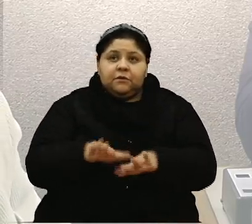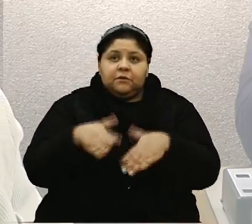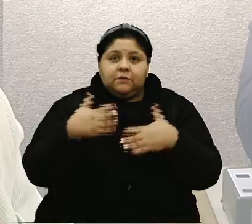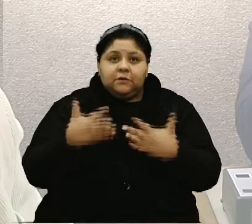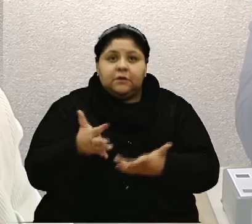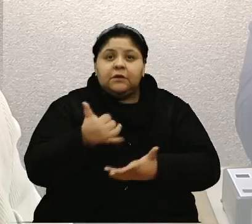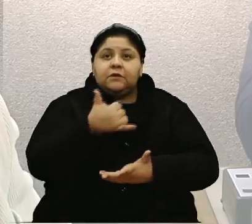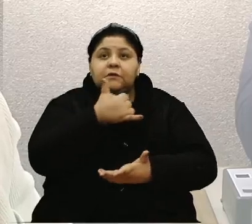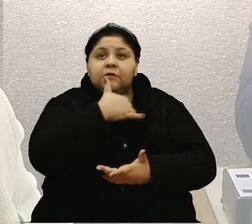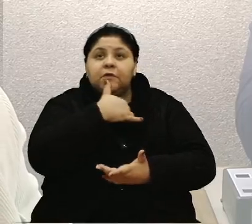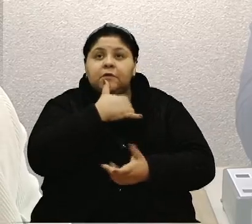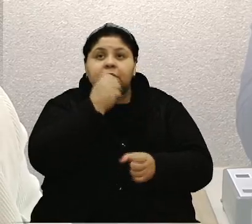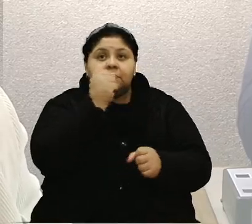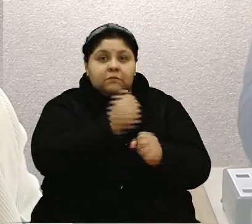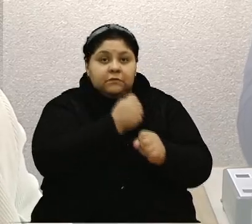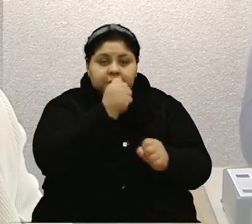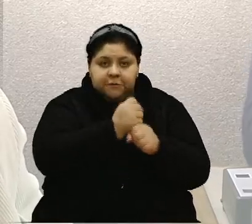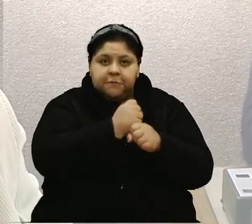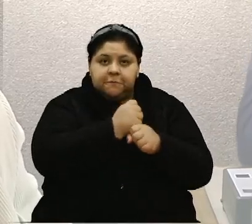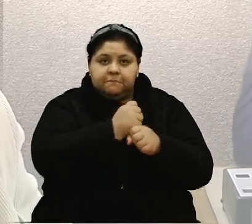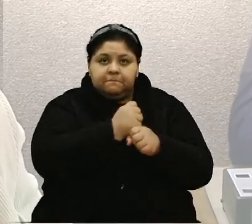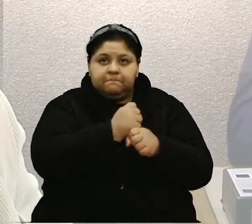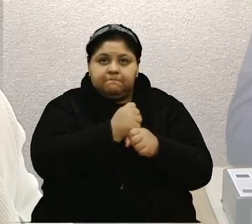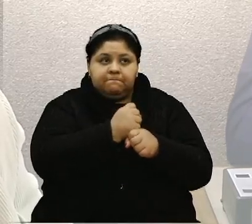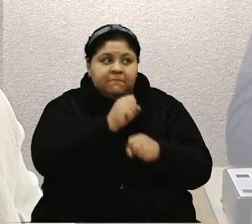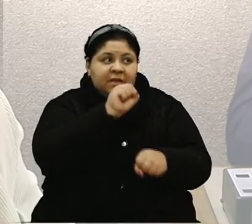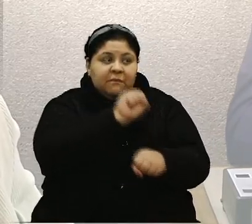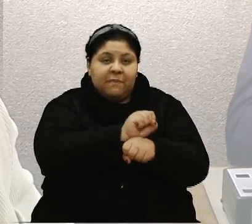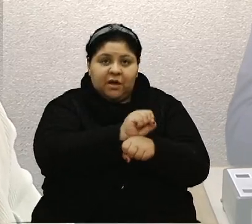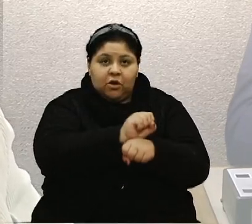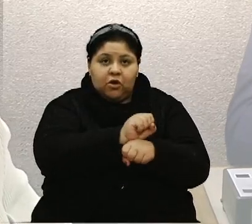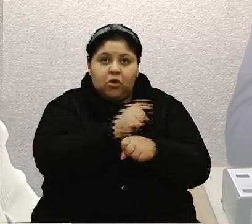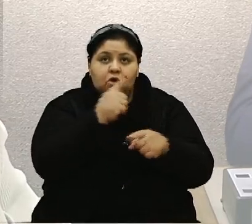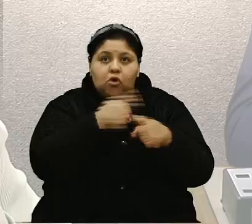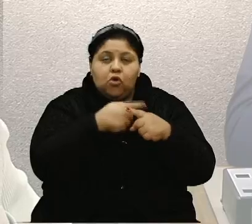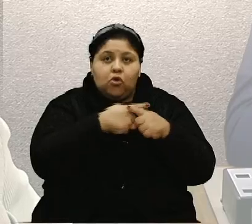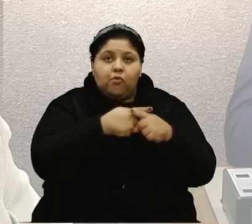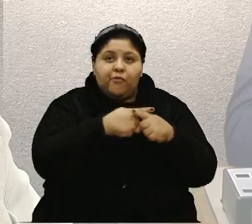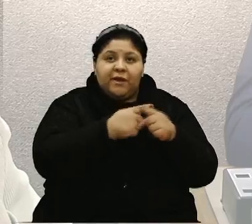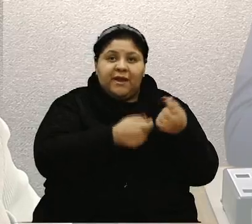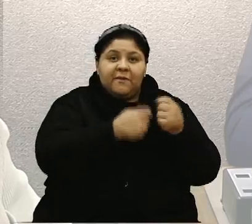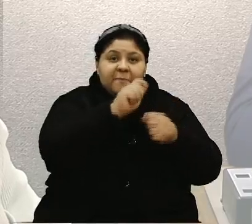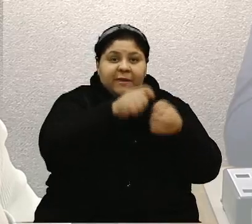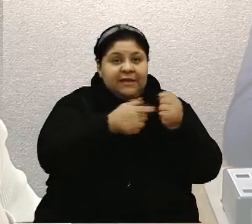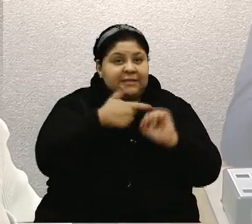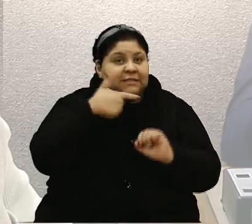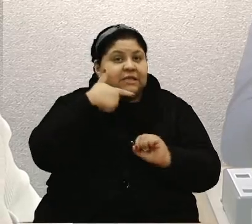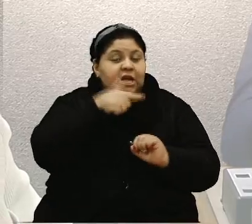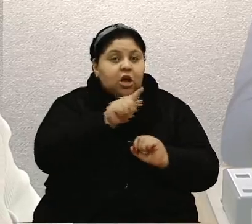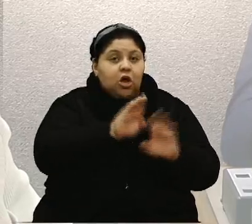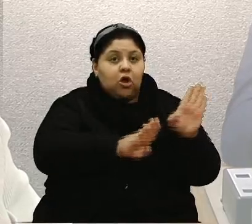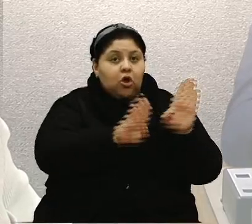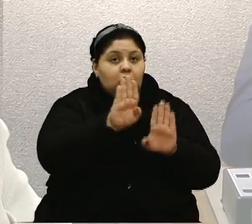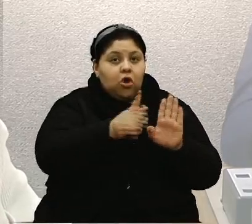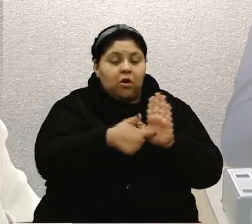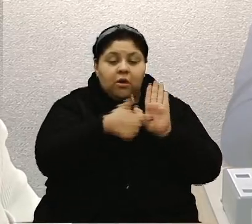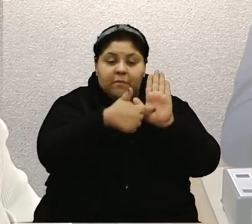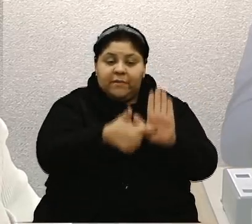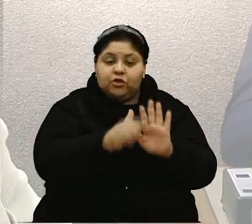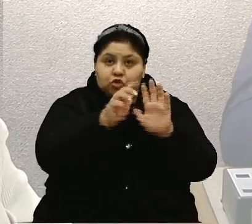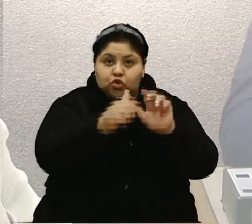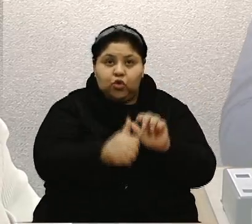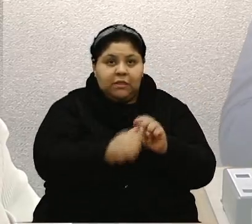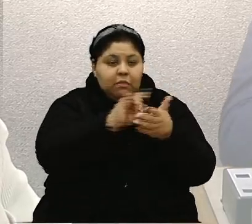Infelizmente, a obra ela paralisou porque a empresa que ganhou esta licitação e que apresentou toda a